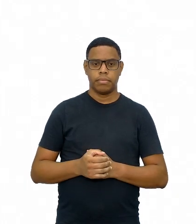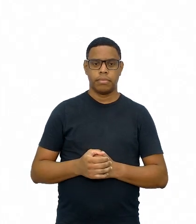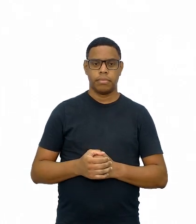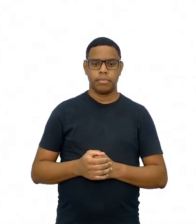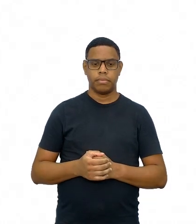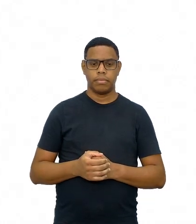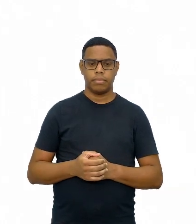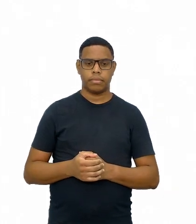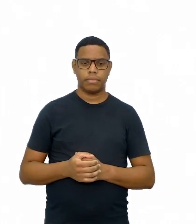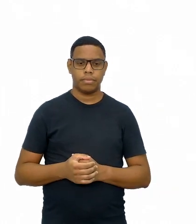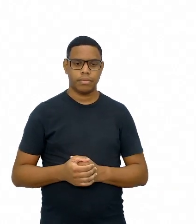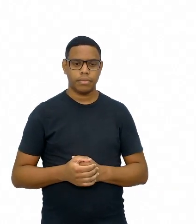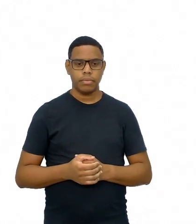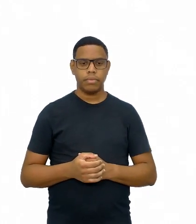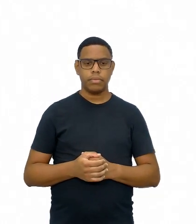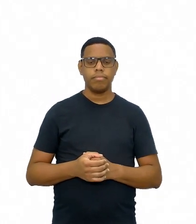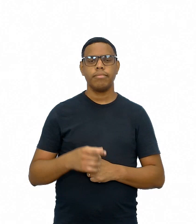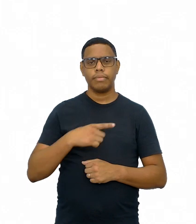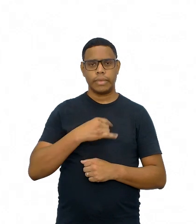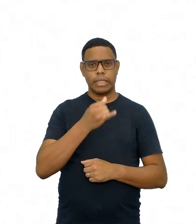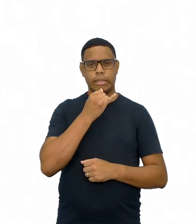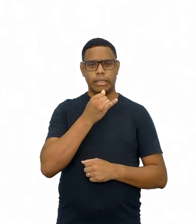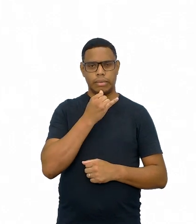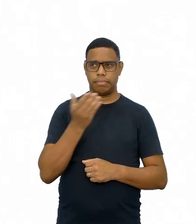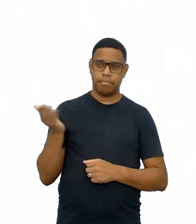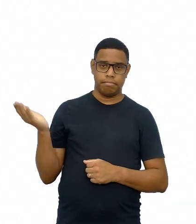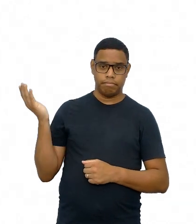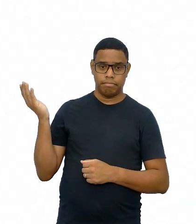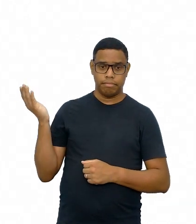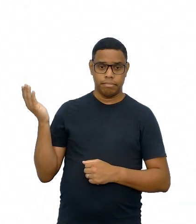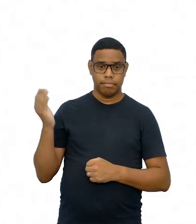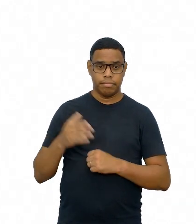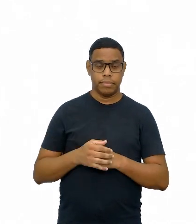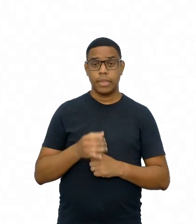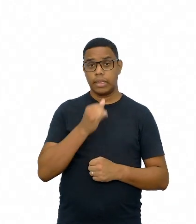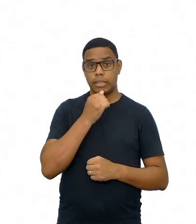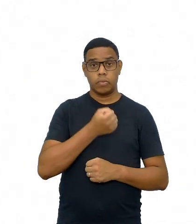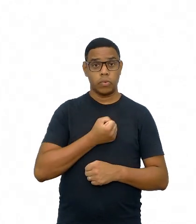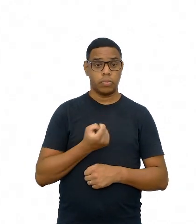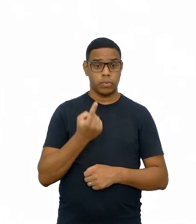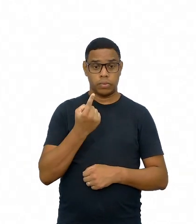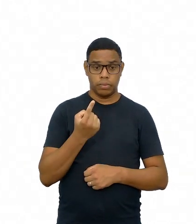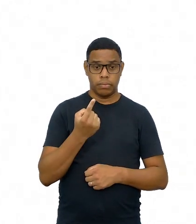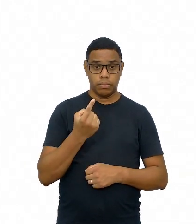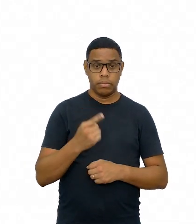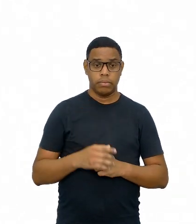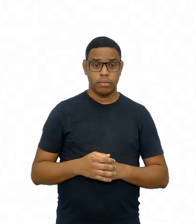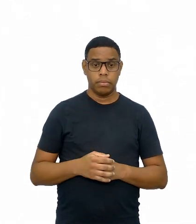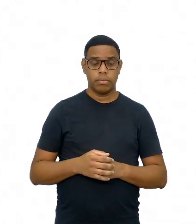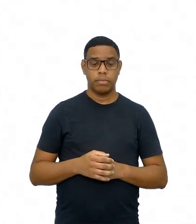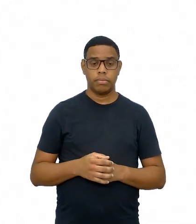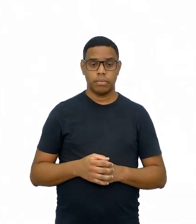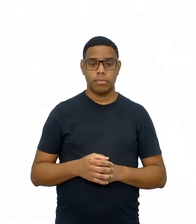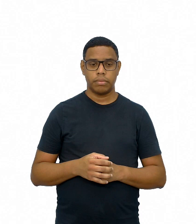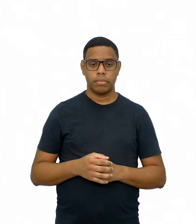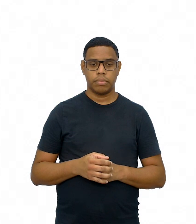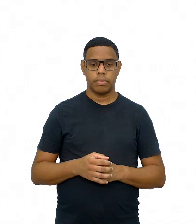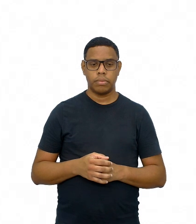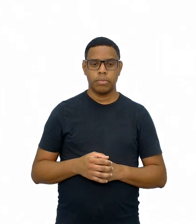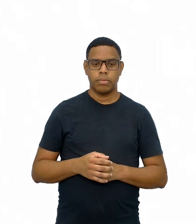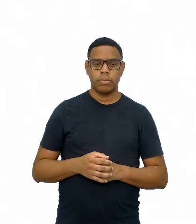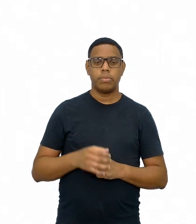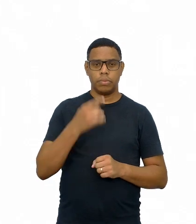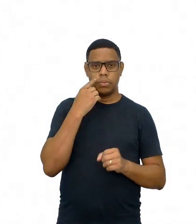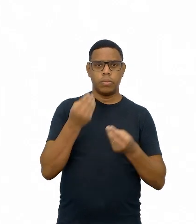Bom, aí nós temos aqui alguns exemplos. Nesse exemplo 1 aqui, né, como esse padrão